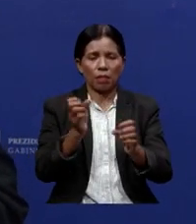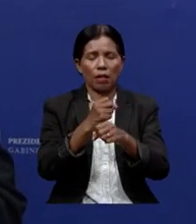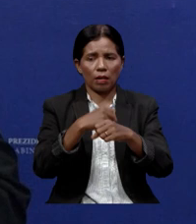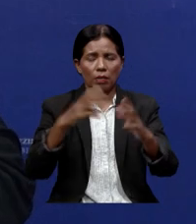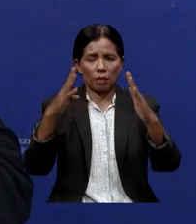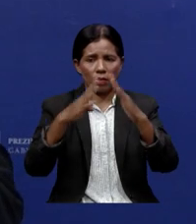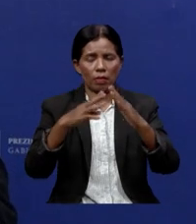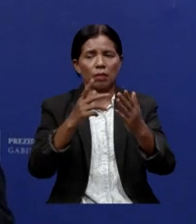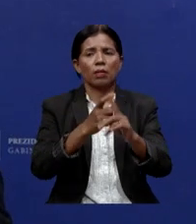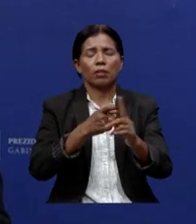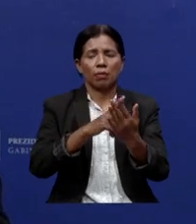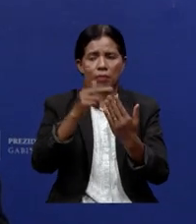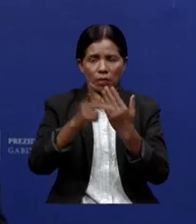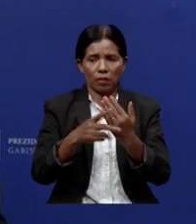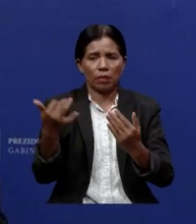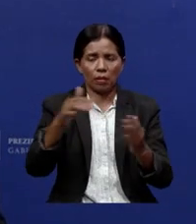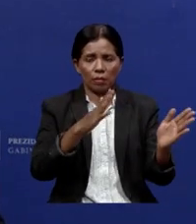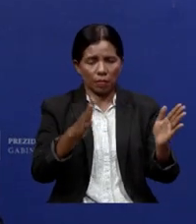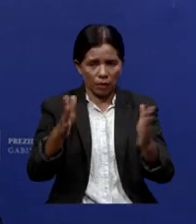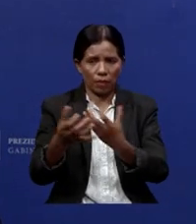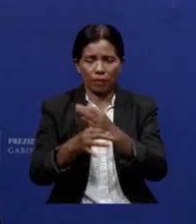se programa será preparado na